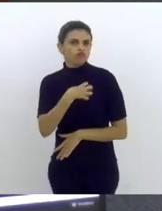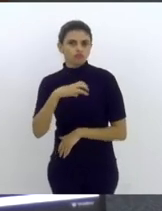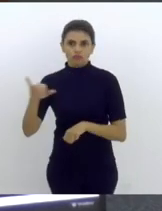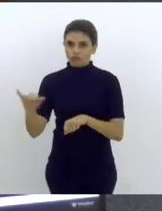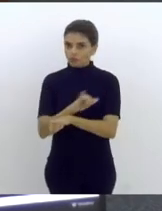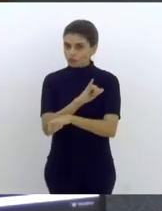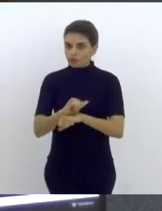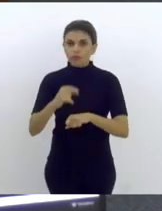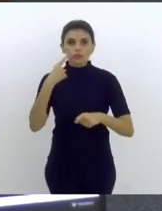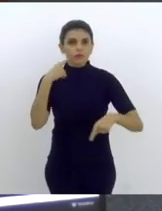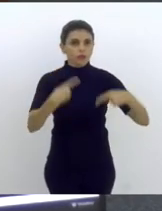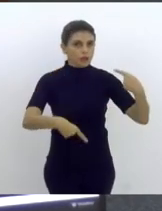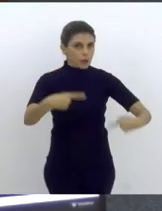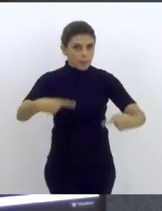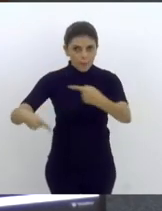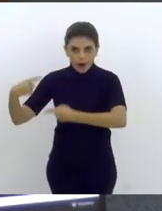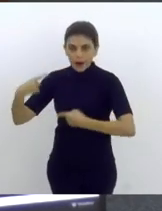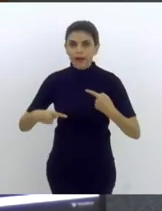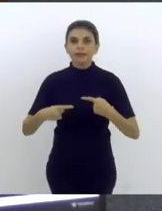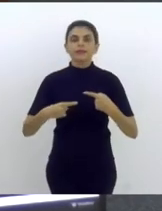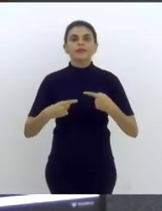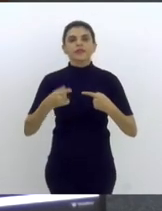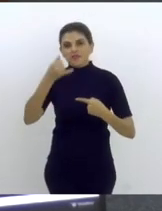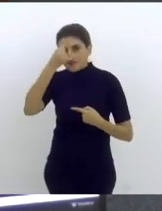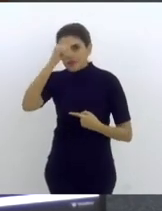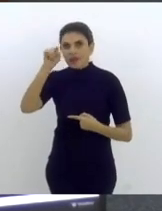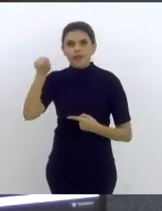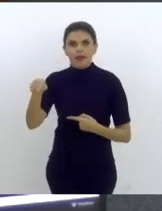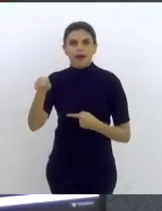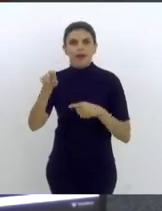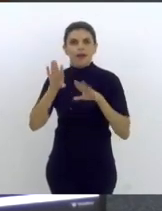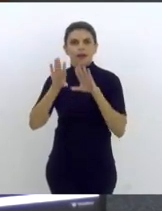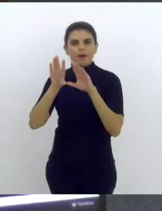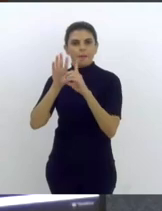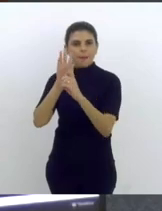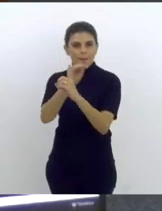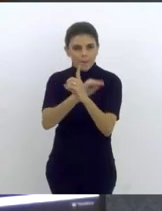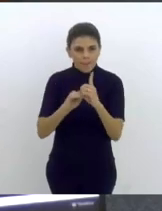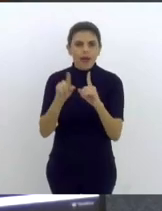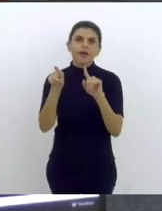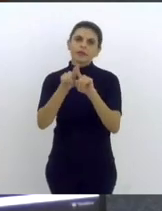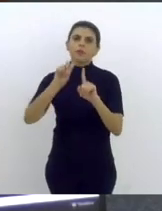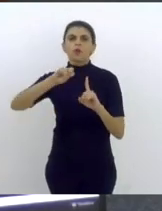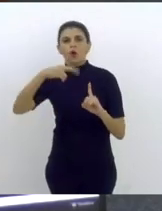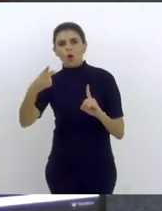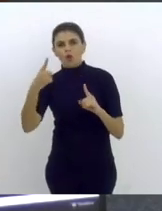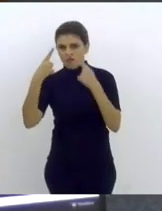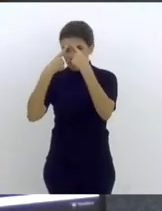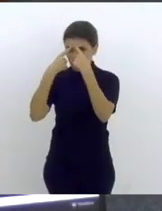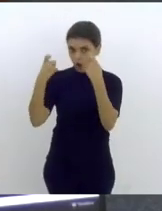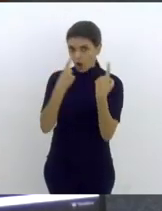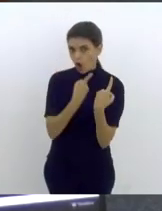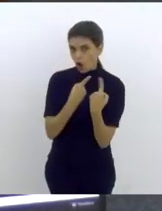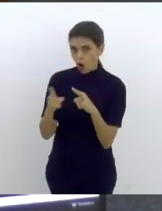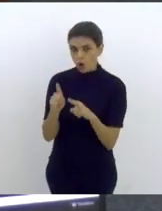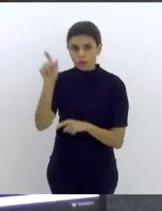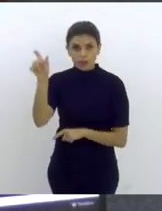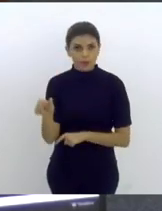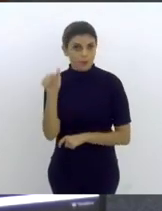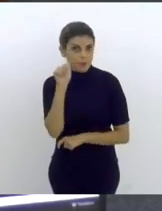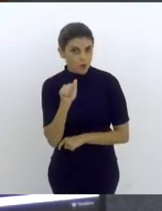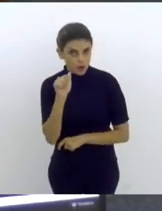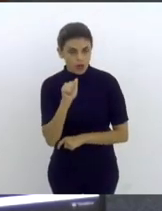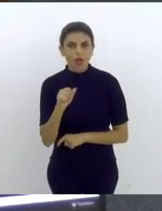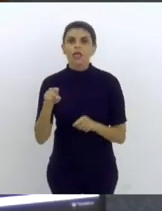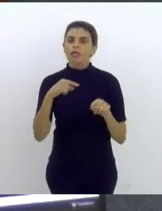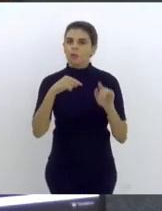debates para exatamente impedir a prática da violência contra mulher e eu queria também pedir fazer uma